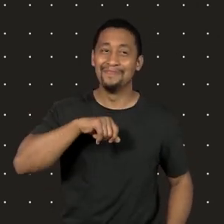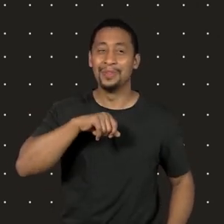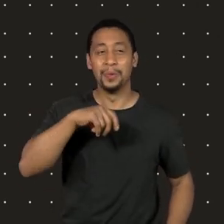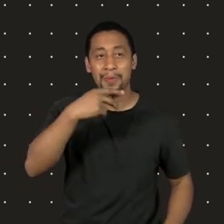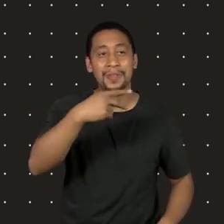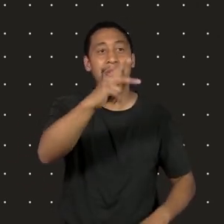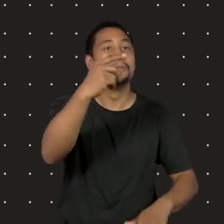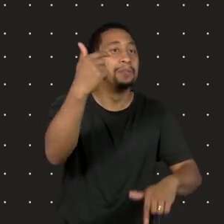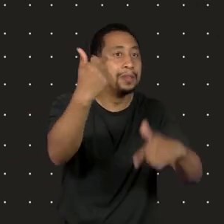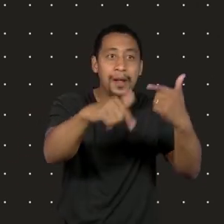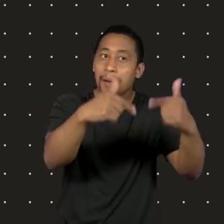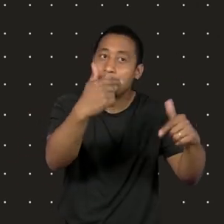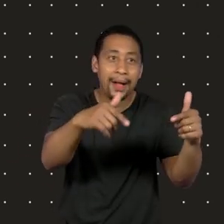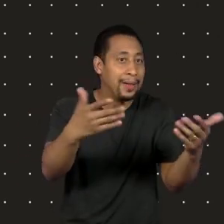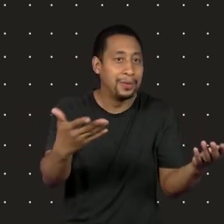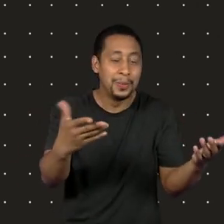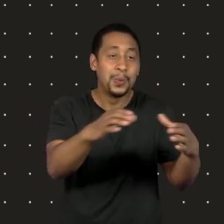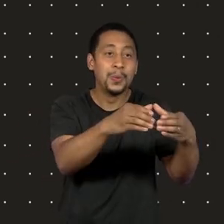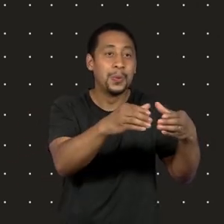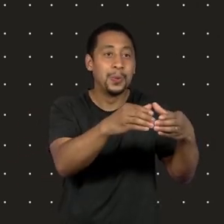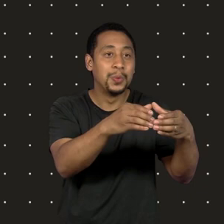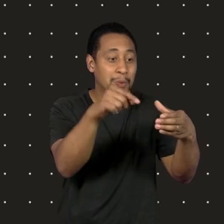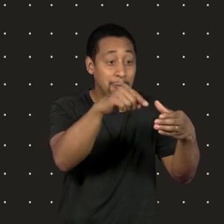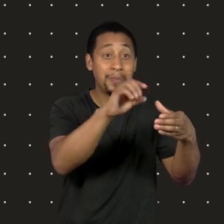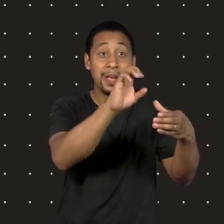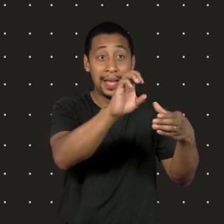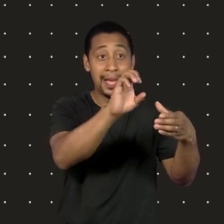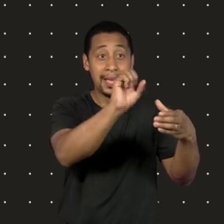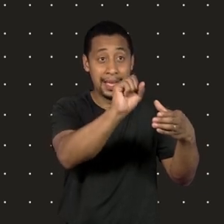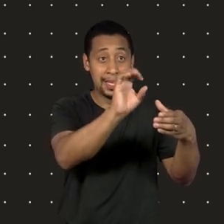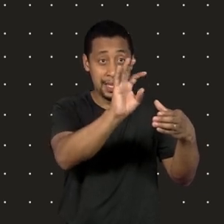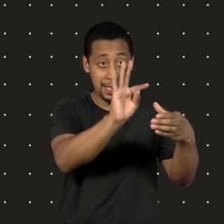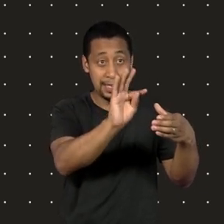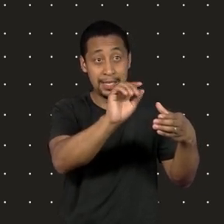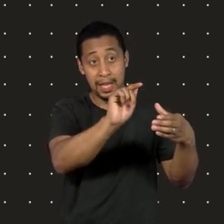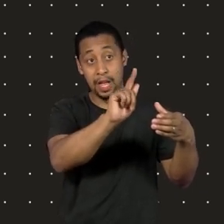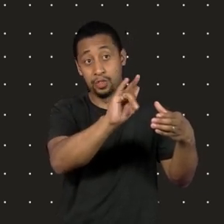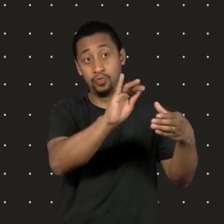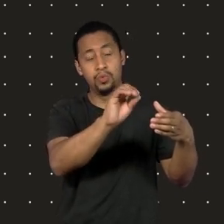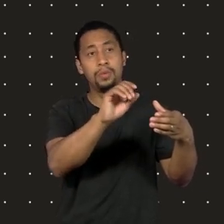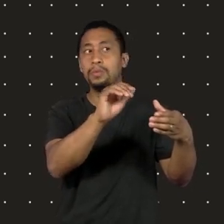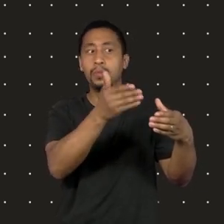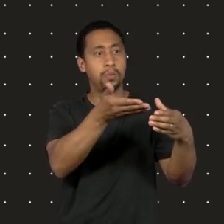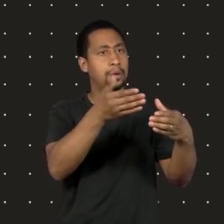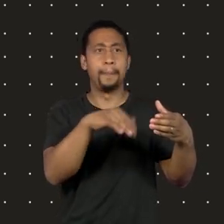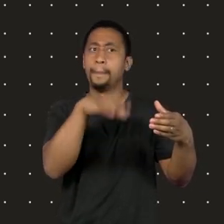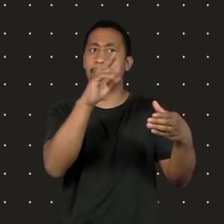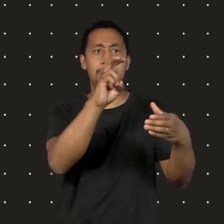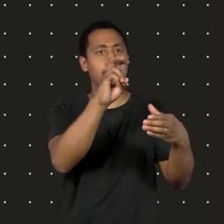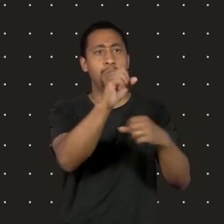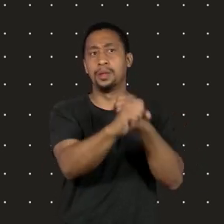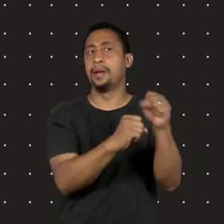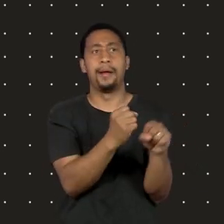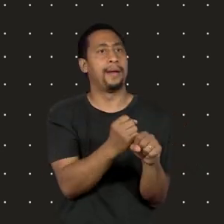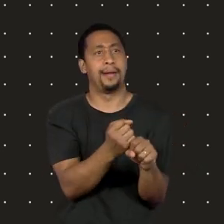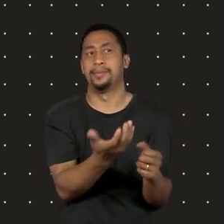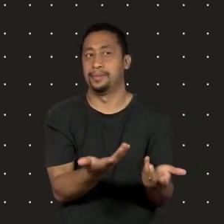o seu trabalho realizado no estágio há mais de 50 anos, um trabalho que nos ensinou a dançar o